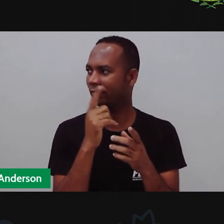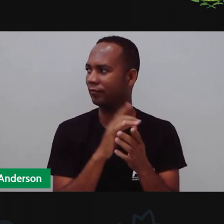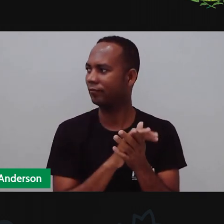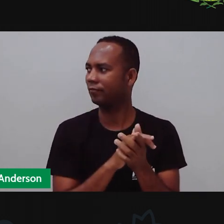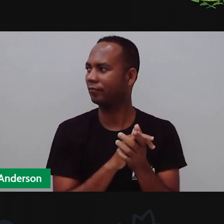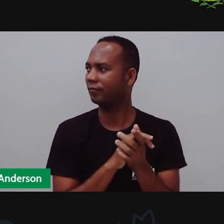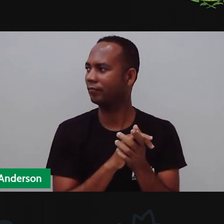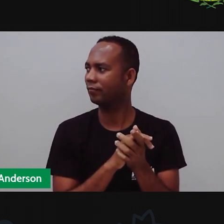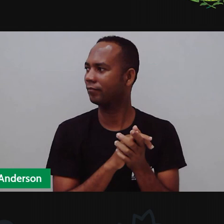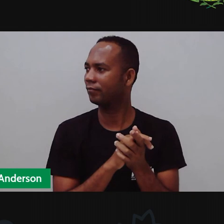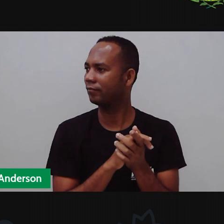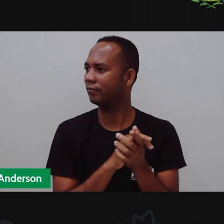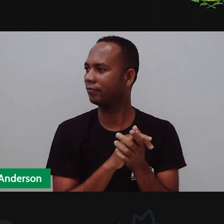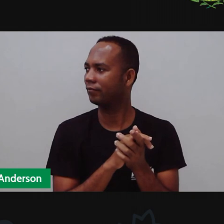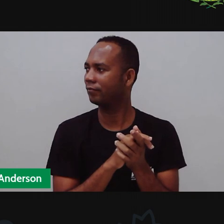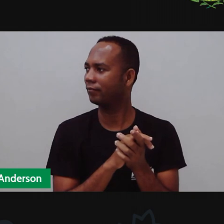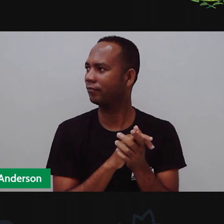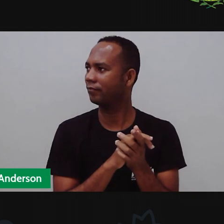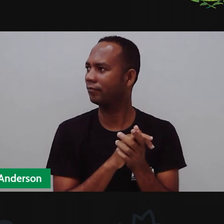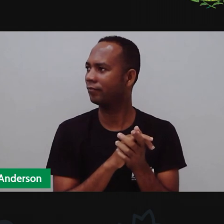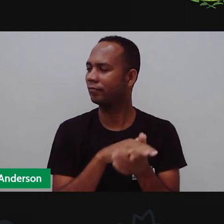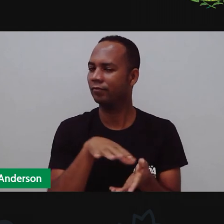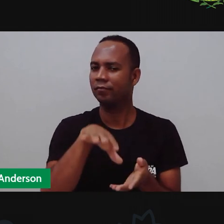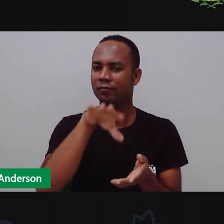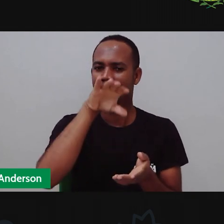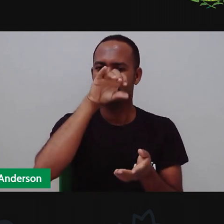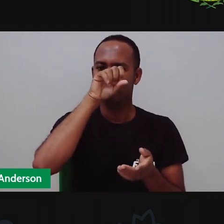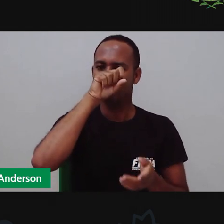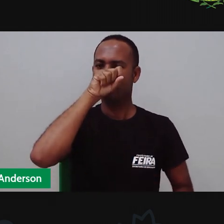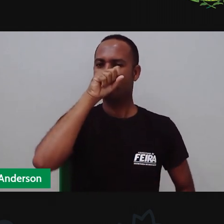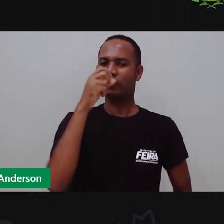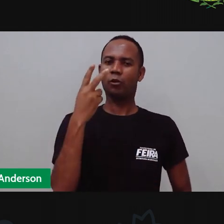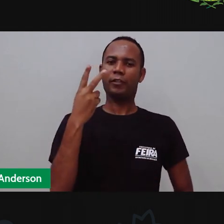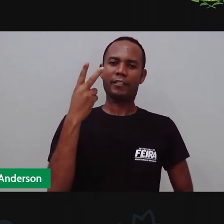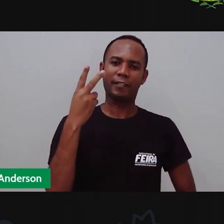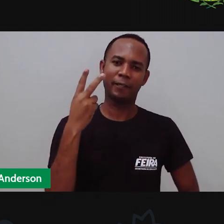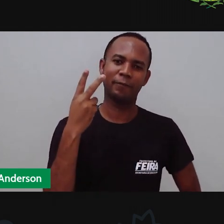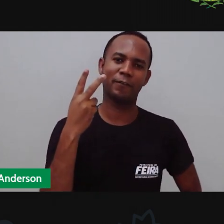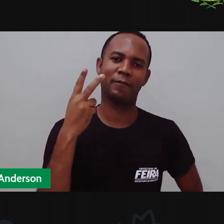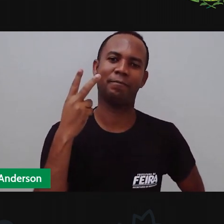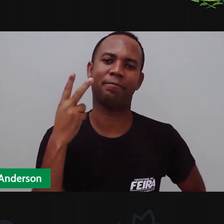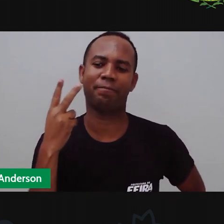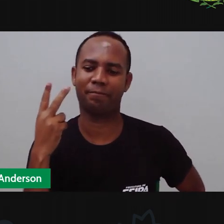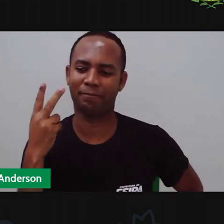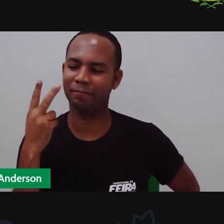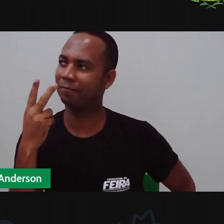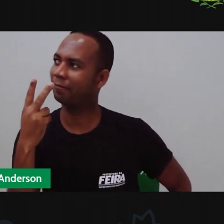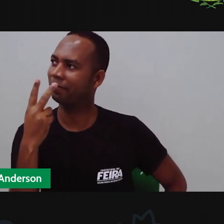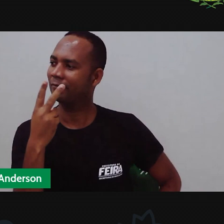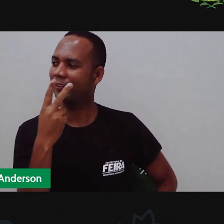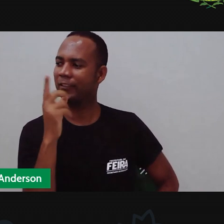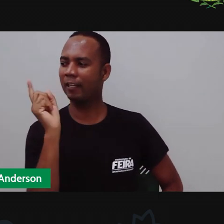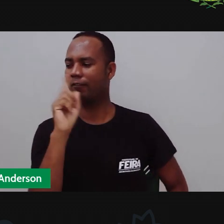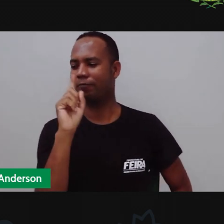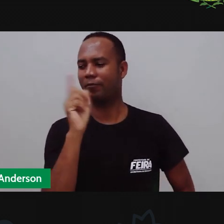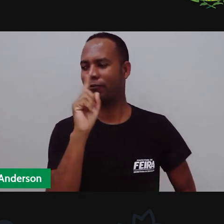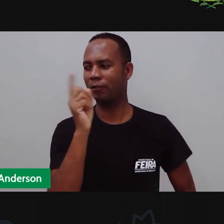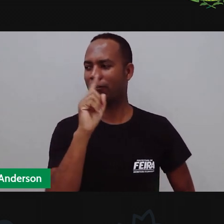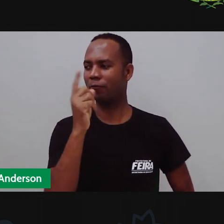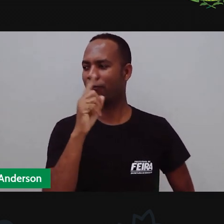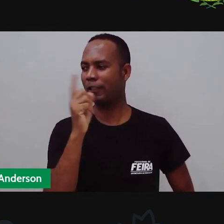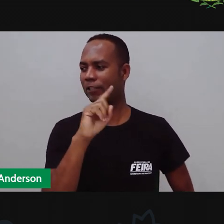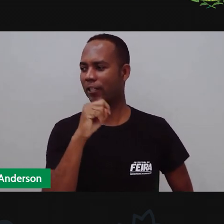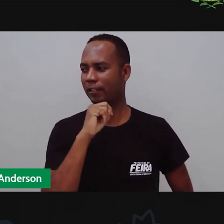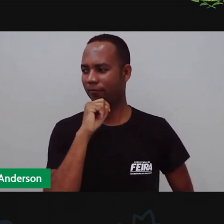não. Vou só passar Tá. perto, tá? Para você cheirar. Temos quantos pontos, Anderson? Dois. Dois? A última não foi lixo, não conta,